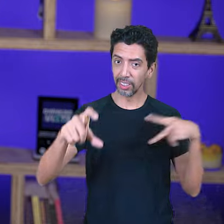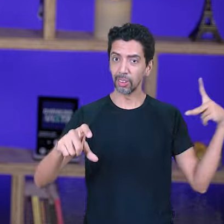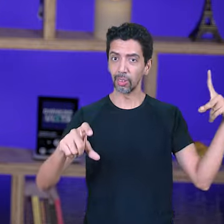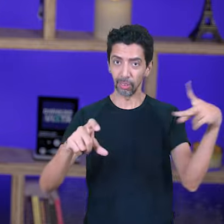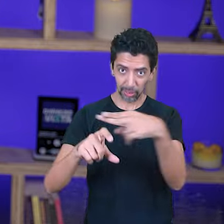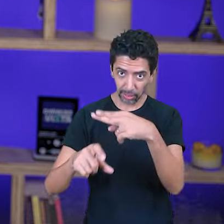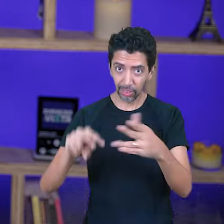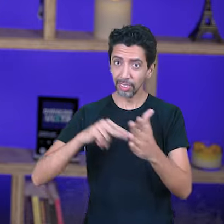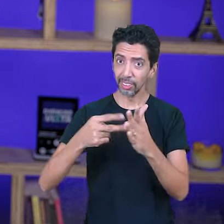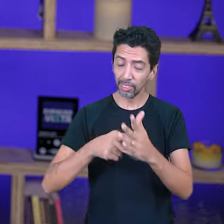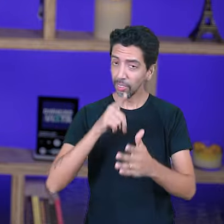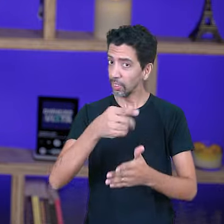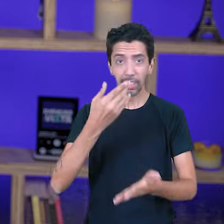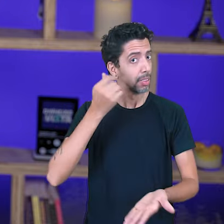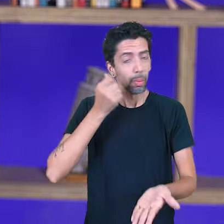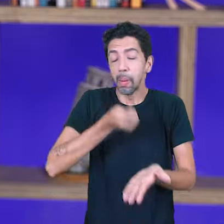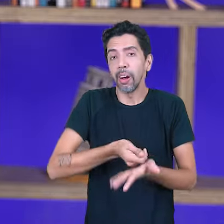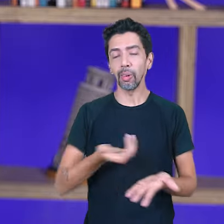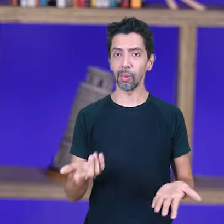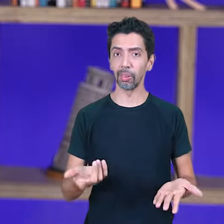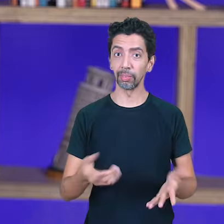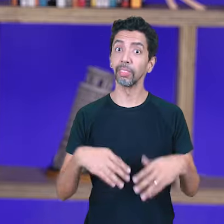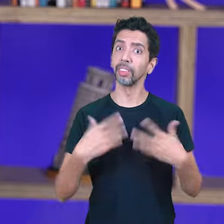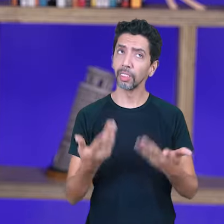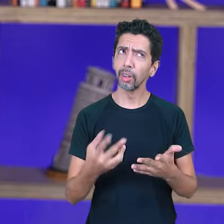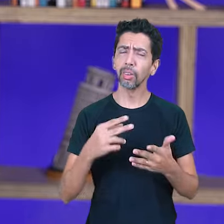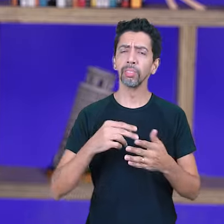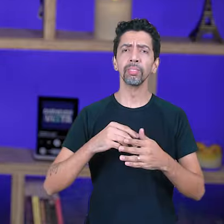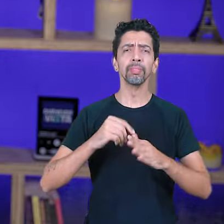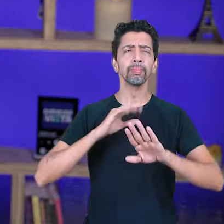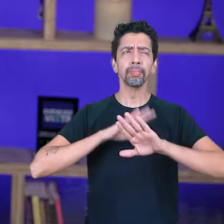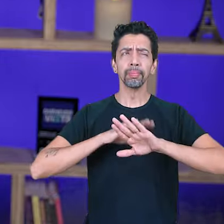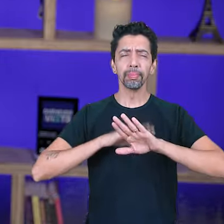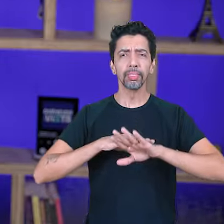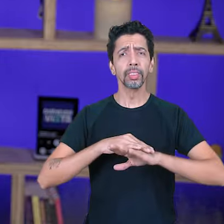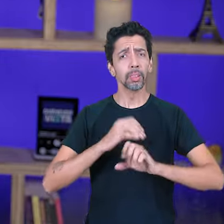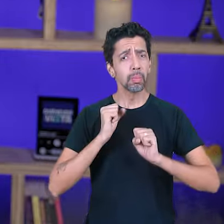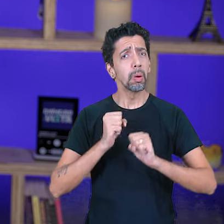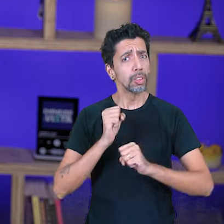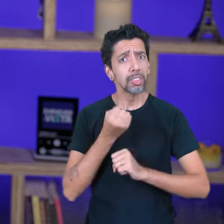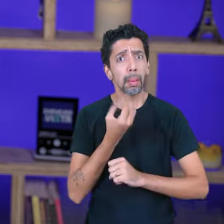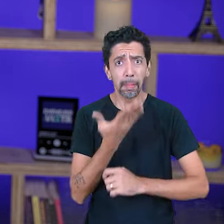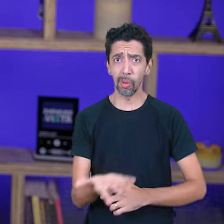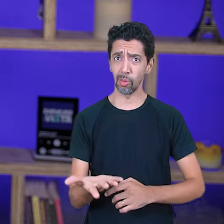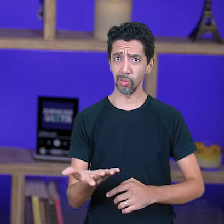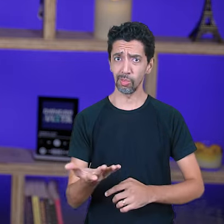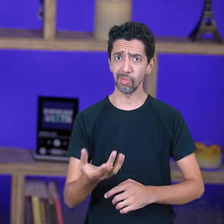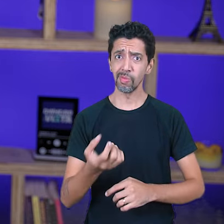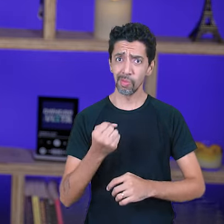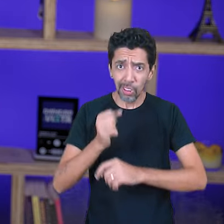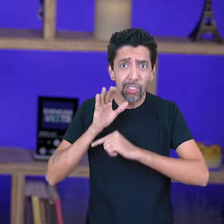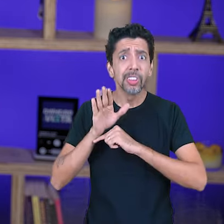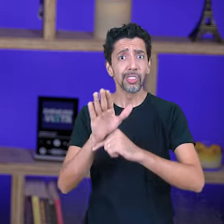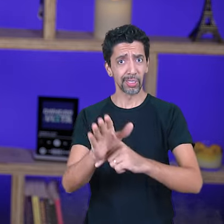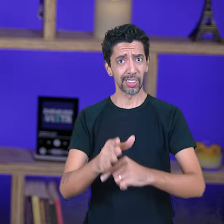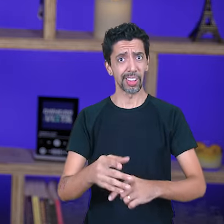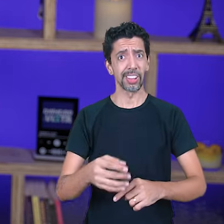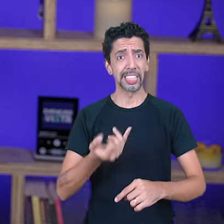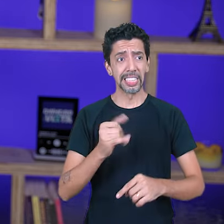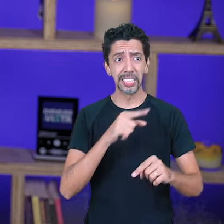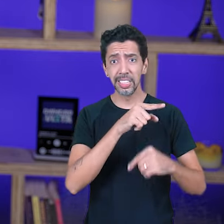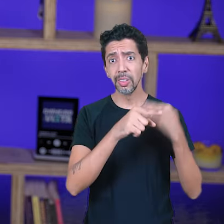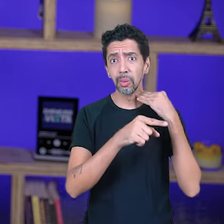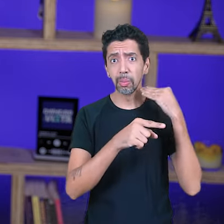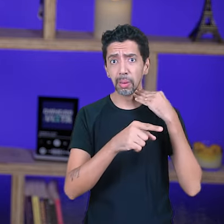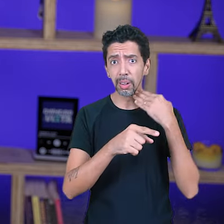que para você pode ser uma dádiva um momento de glória porque se ele cancelou ele está proporcionando a você a